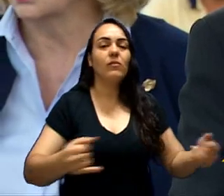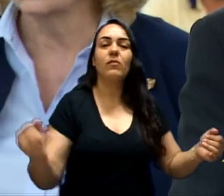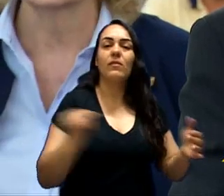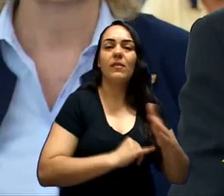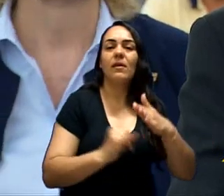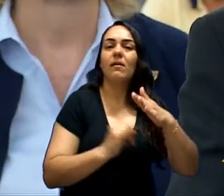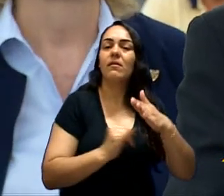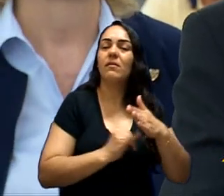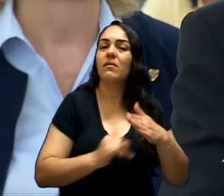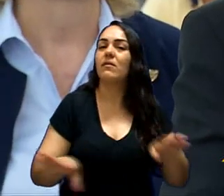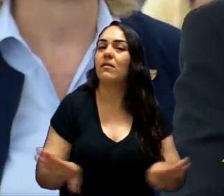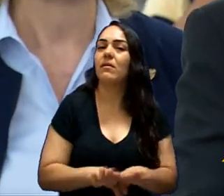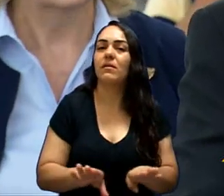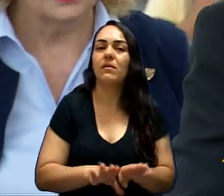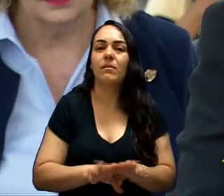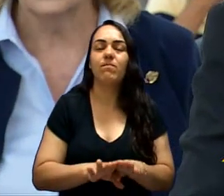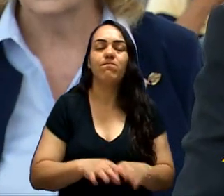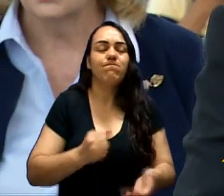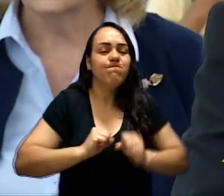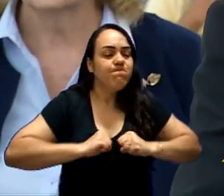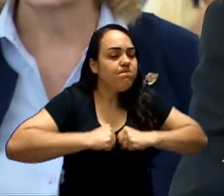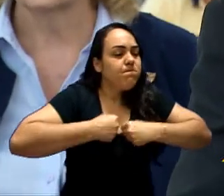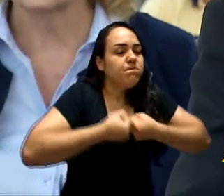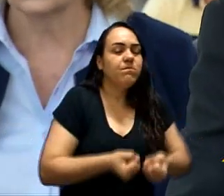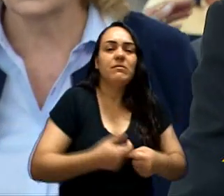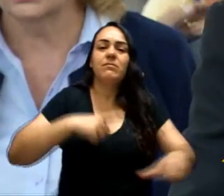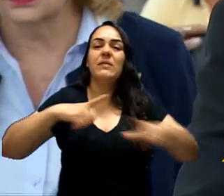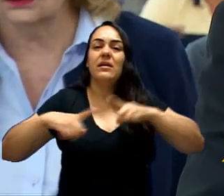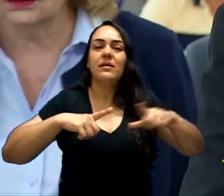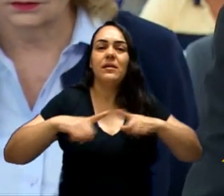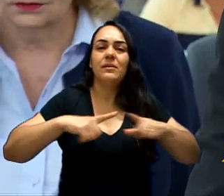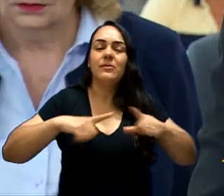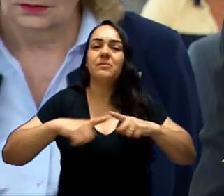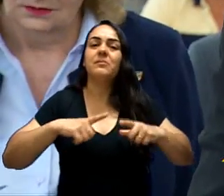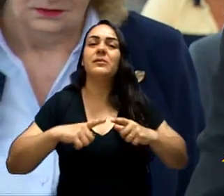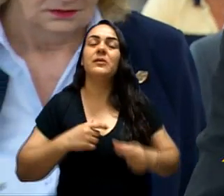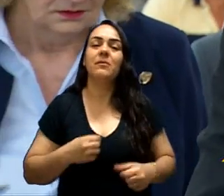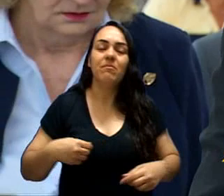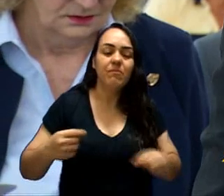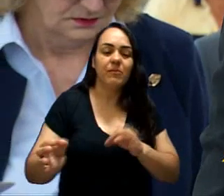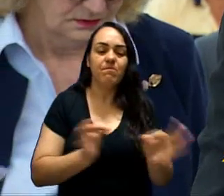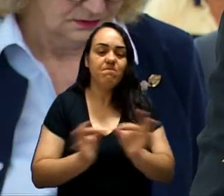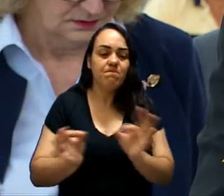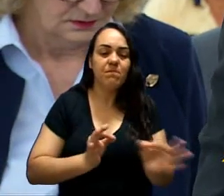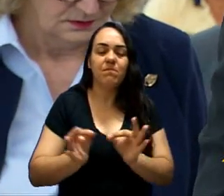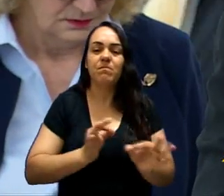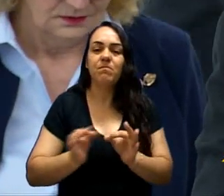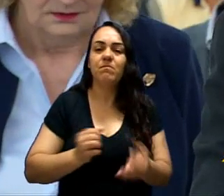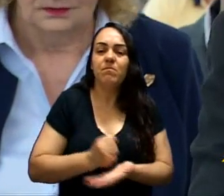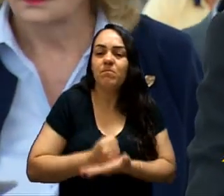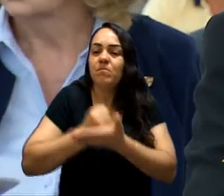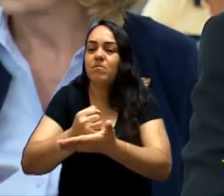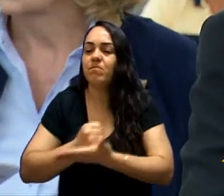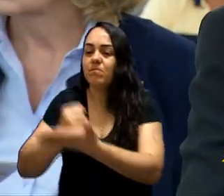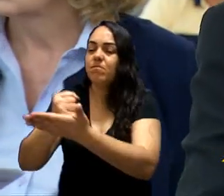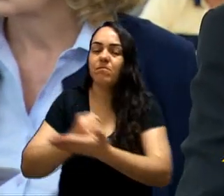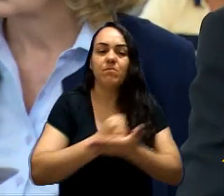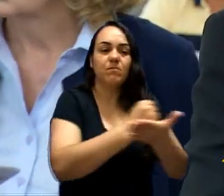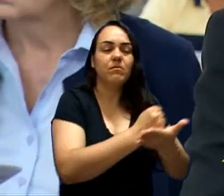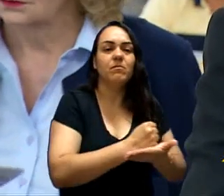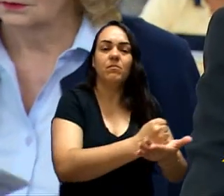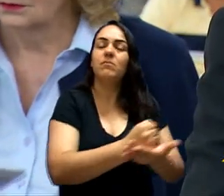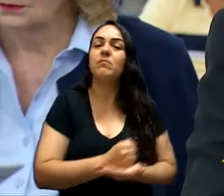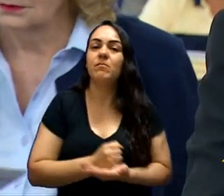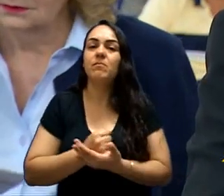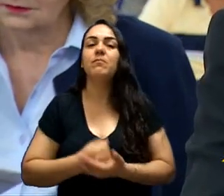dos mais diversos segmentos. Fazemos um esforço tremendo para encaixar, para atender grande parte dessas emendas,